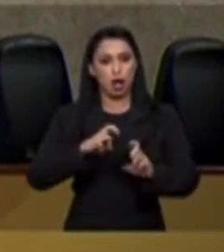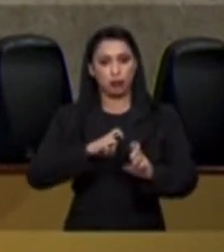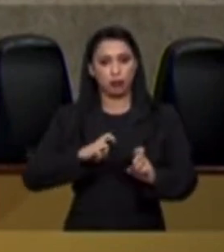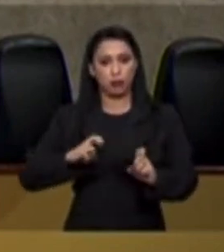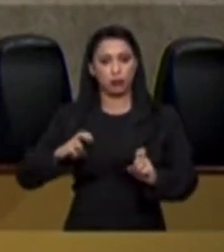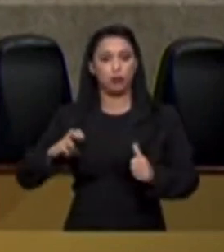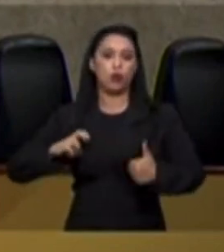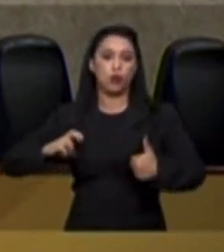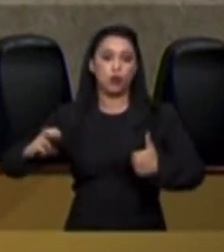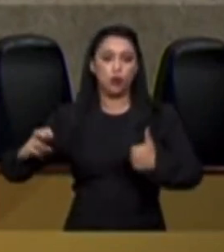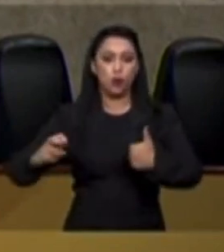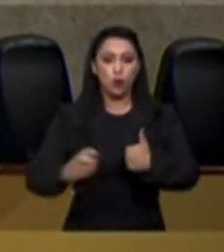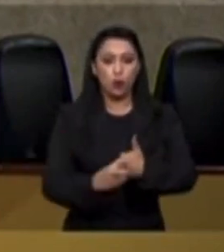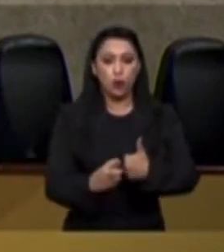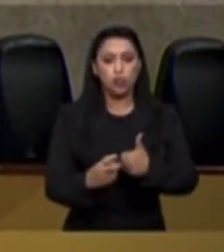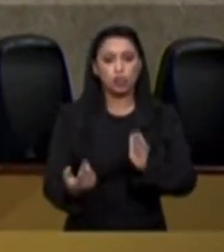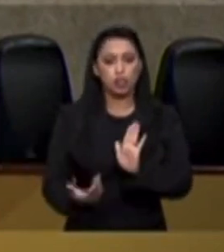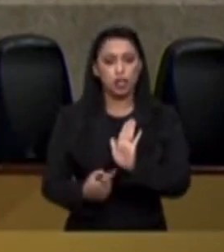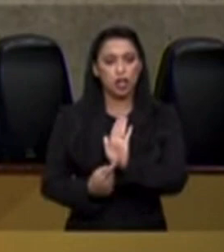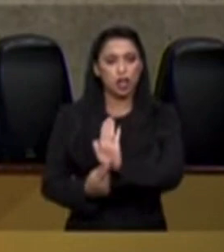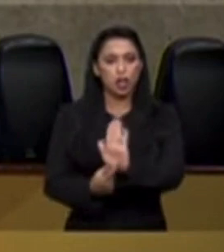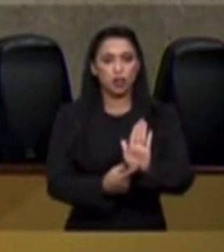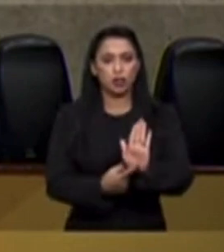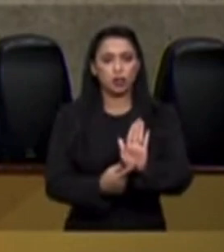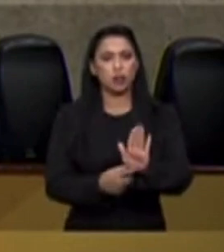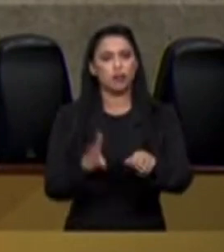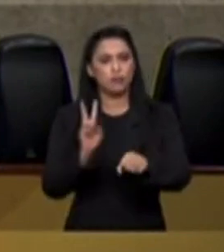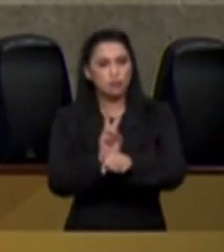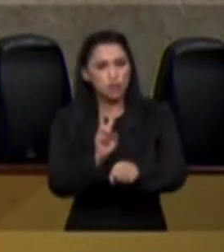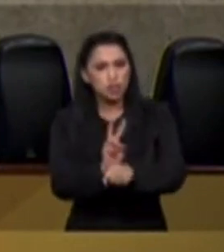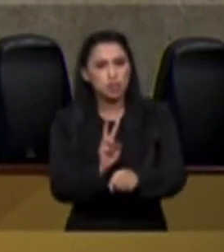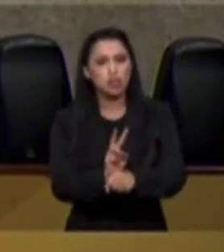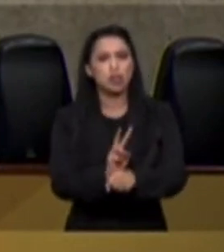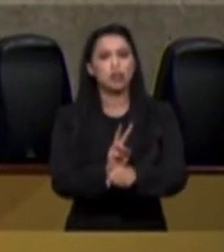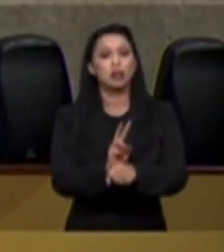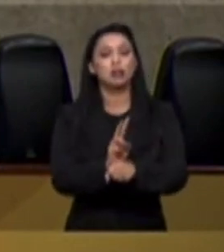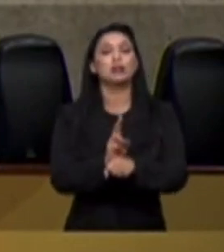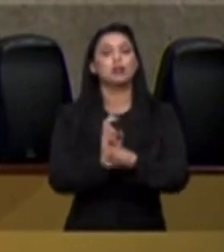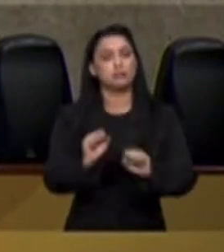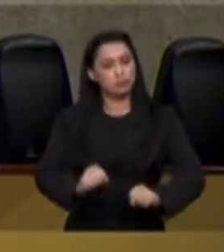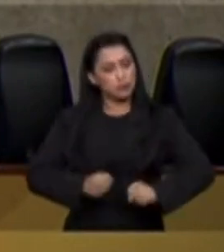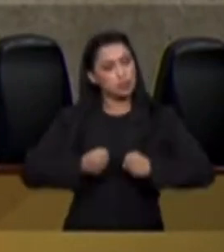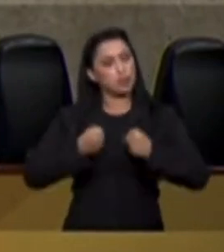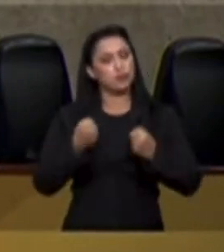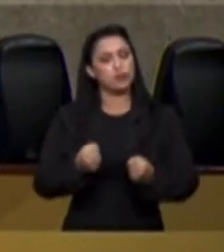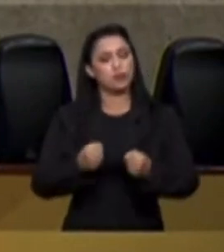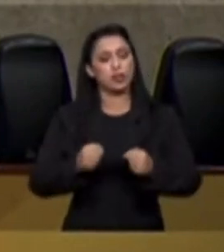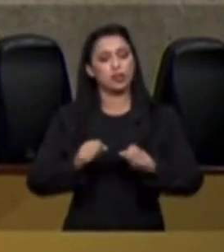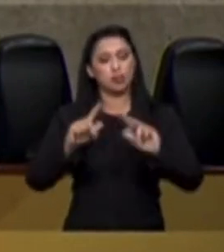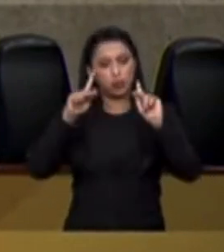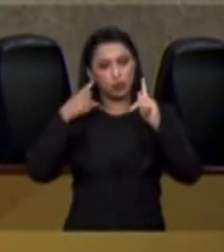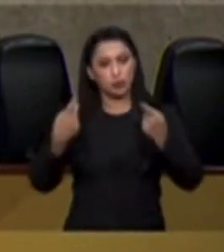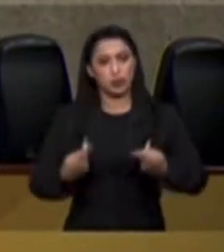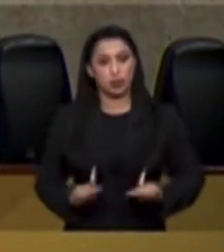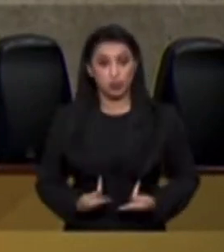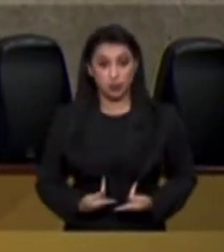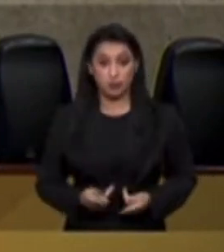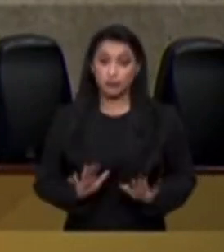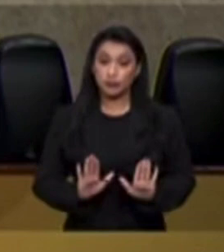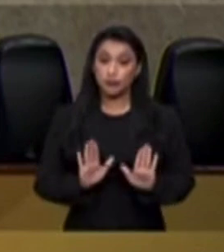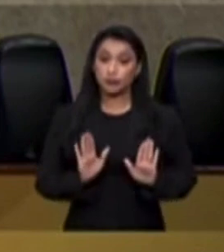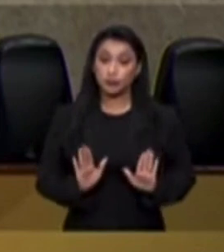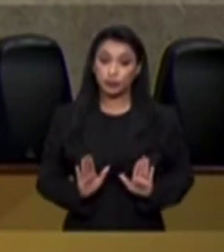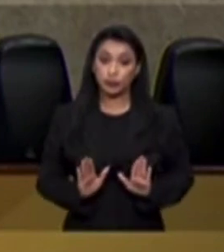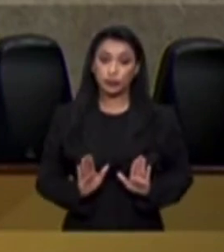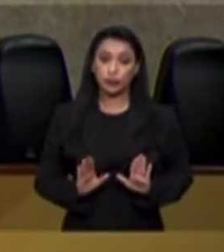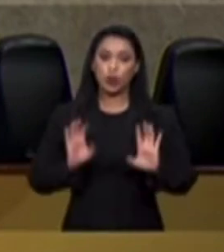na medida em que estamos vigilantes na defesa da humanidade. De sorte que, com toda